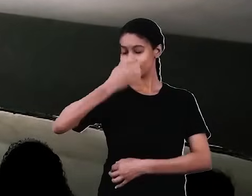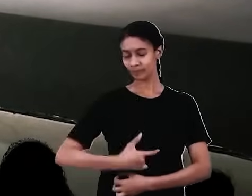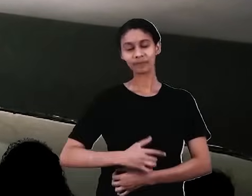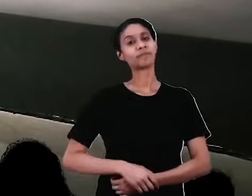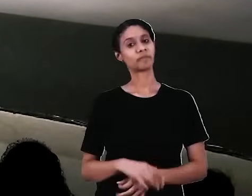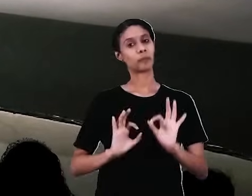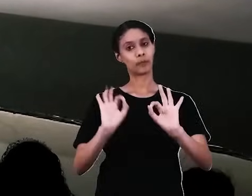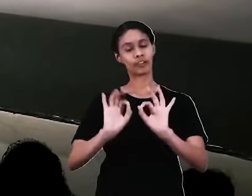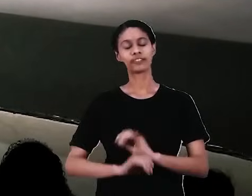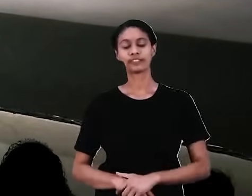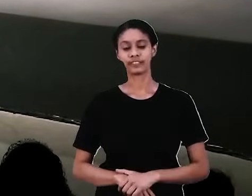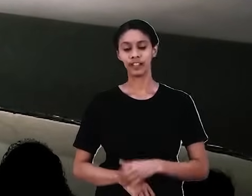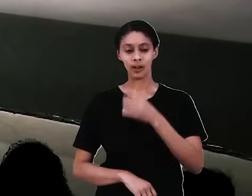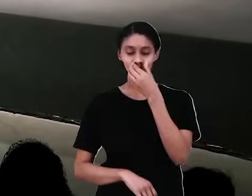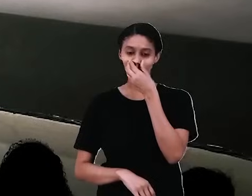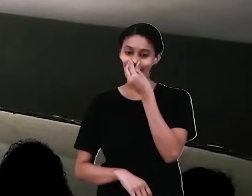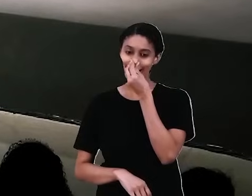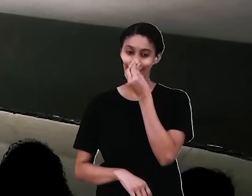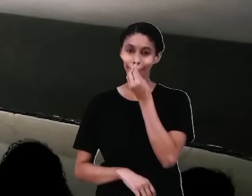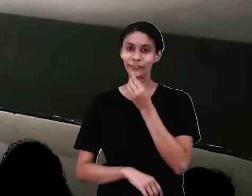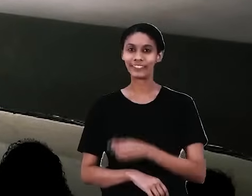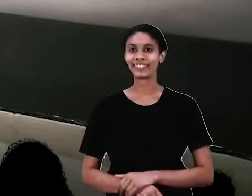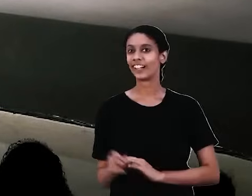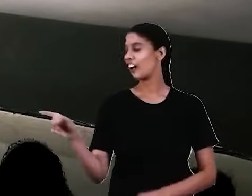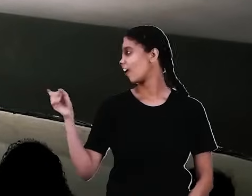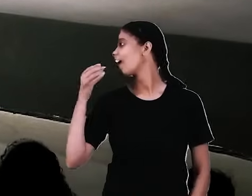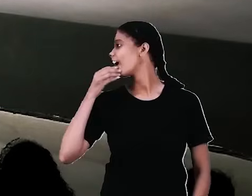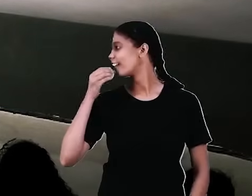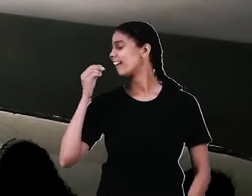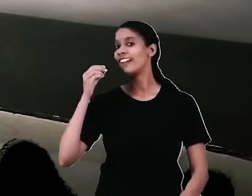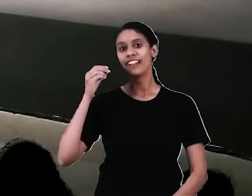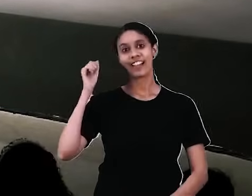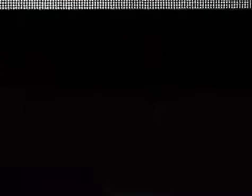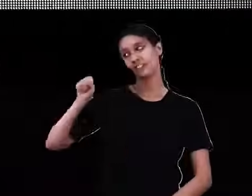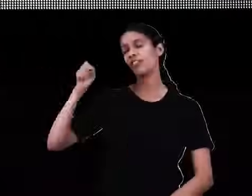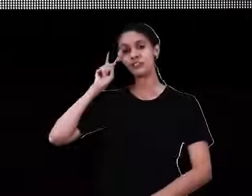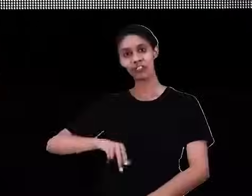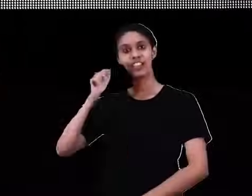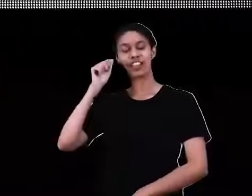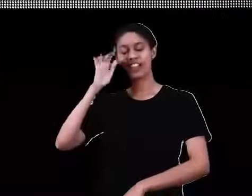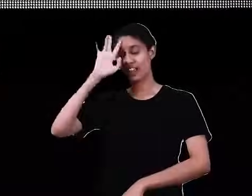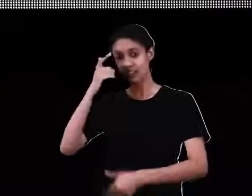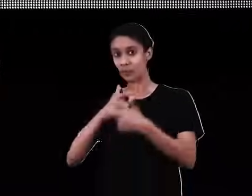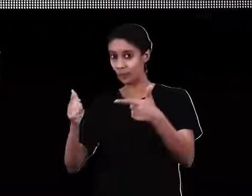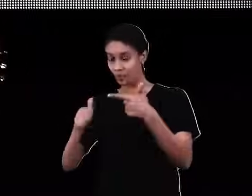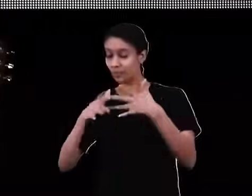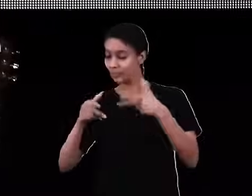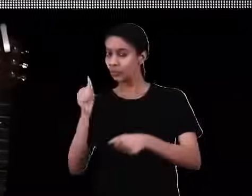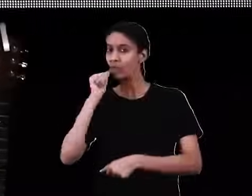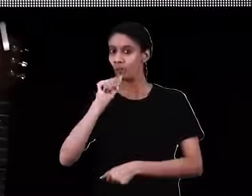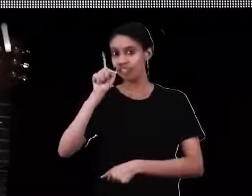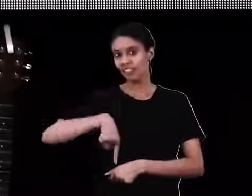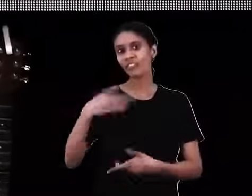Volta. Eu estava falando que a Abigail resolveu os problemas de todo mundo. Resolveu ou não resolveu? Ela resolveu o problema do